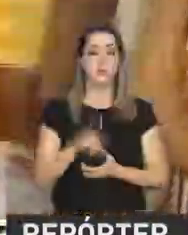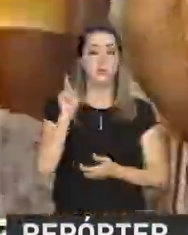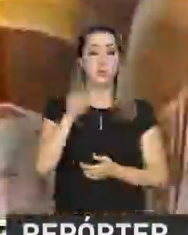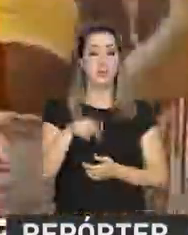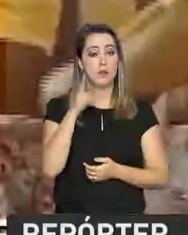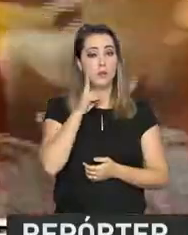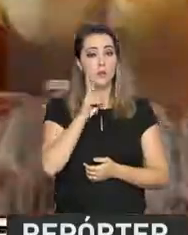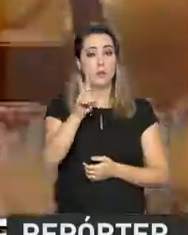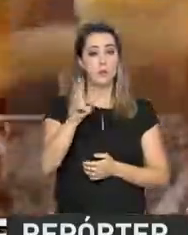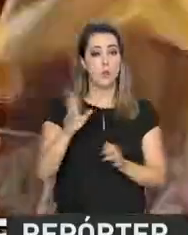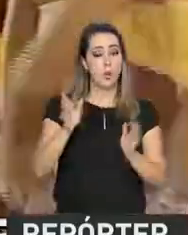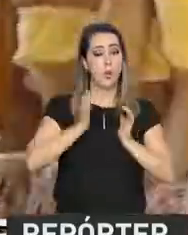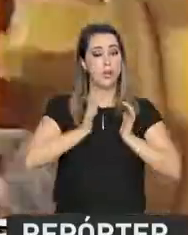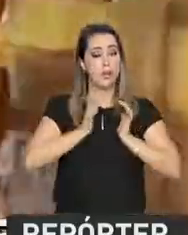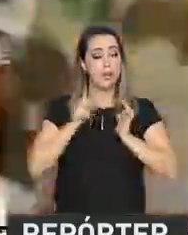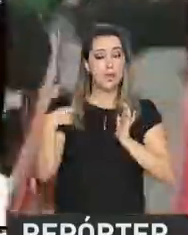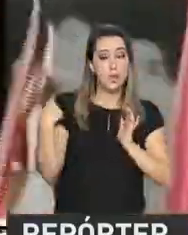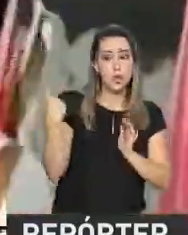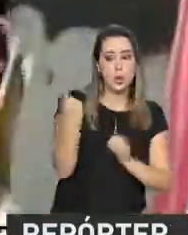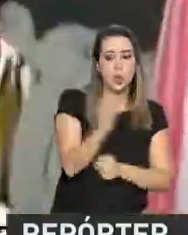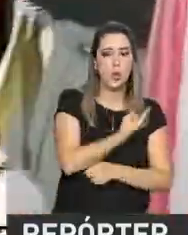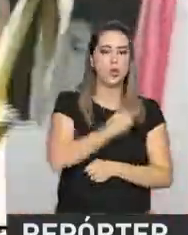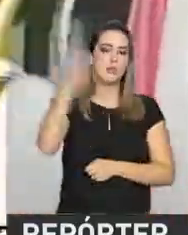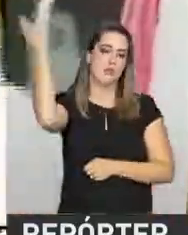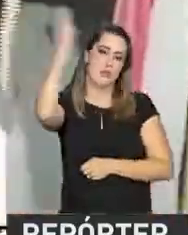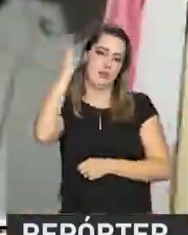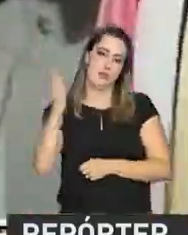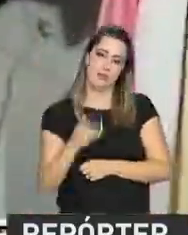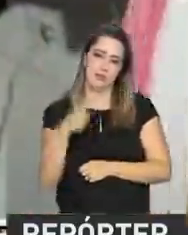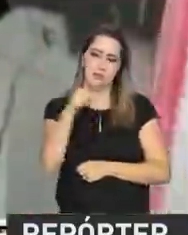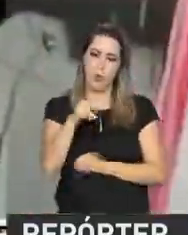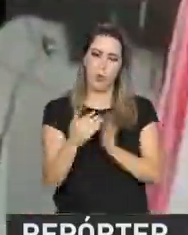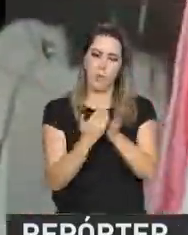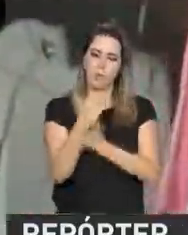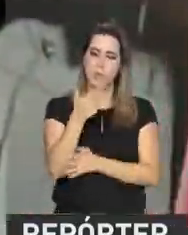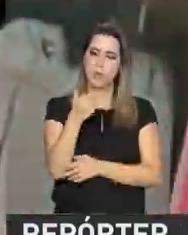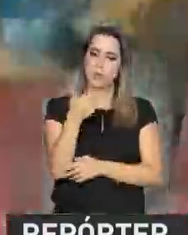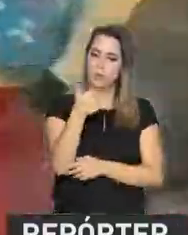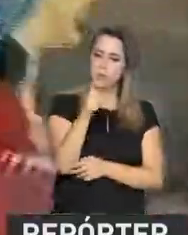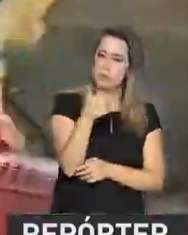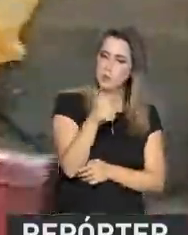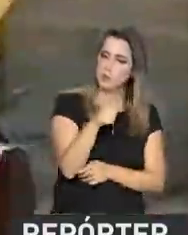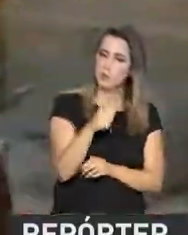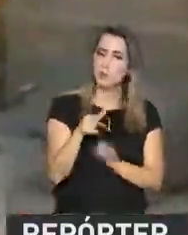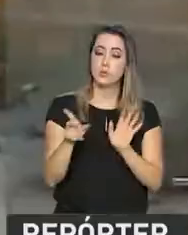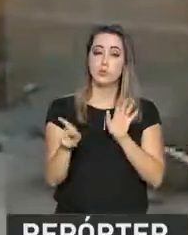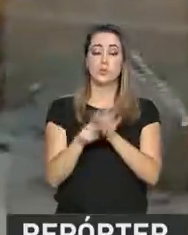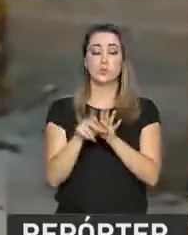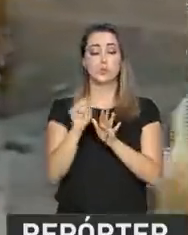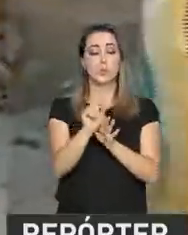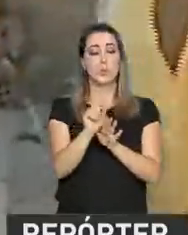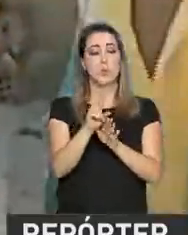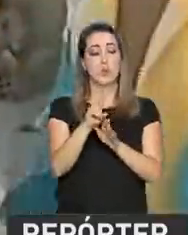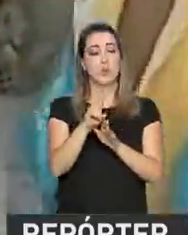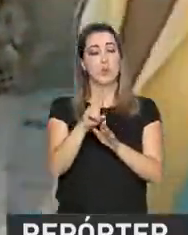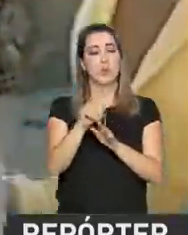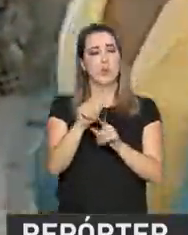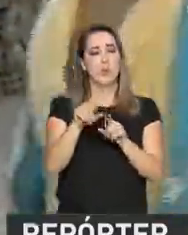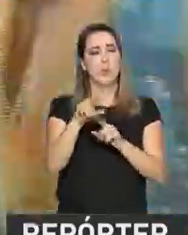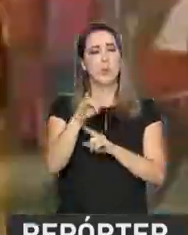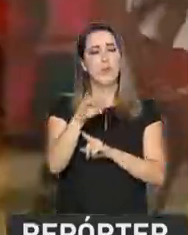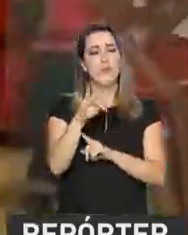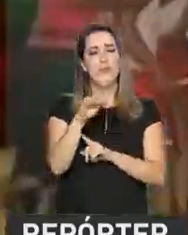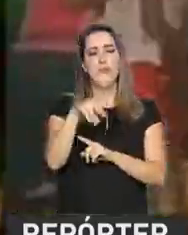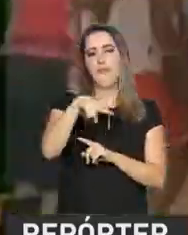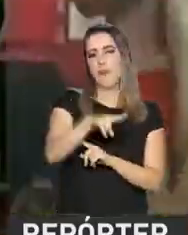Considerado patrimônio cultural do Brasil desde 2011 pelo Instituto do Patrimônio Histórico e Artístico Nacional, IFAM,